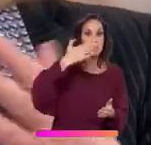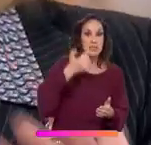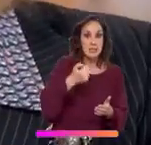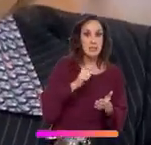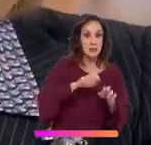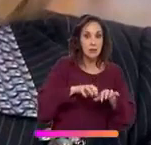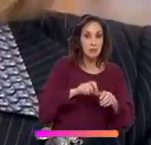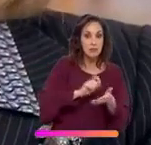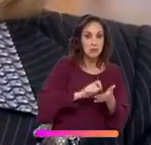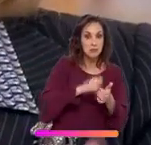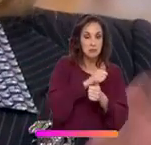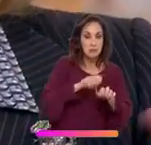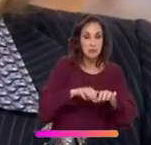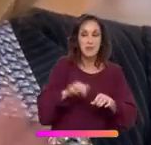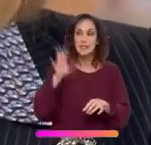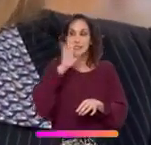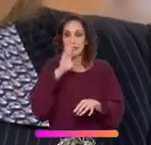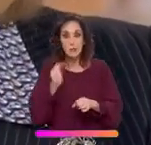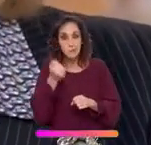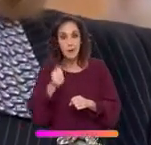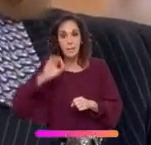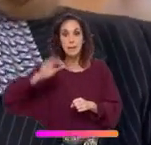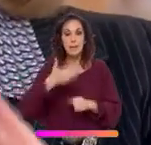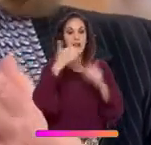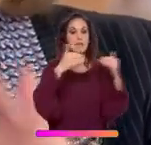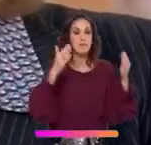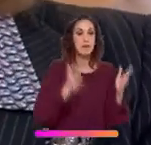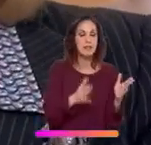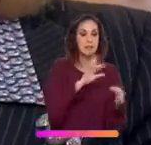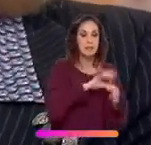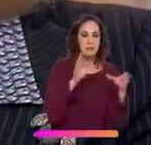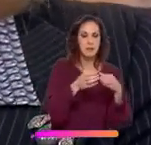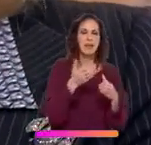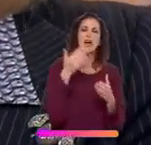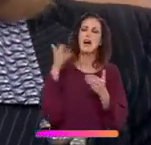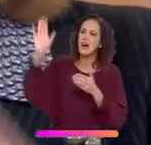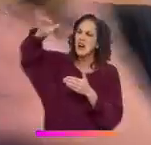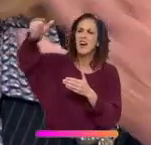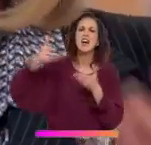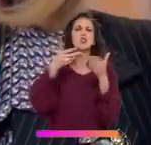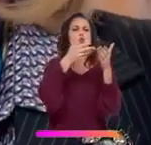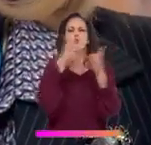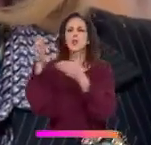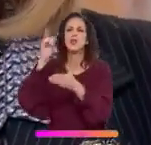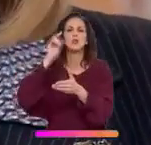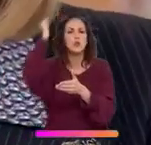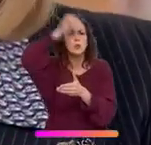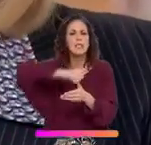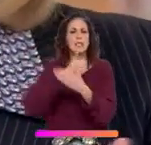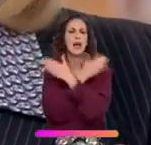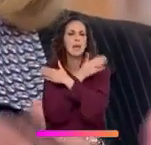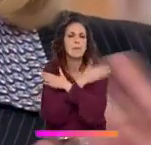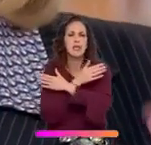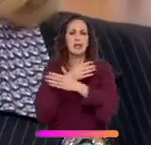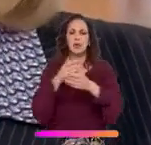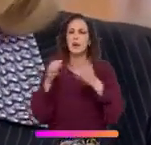olha, faça como fizemos na primeira etapa da pandemia, peça ajuda, há sempre um sobrinho, amigo, há sempre a junta de